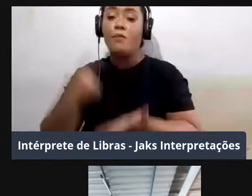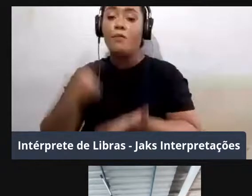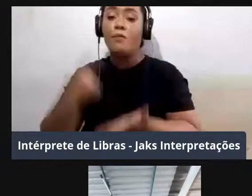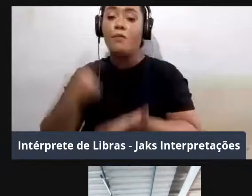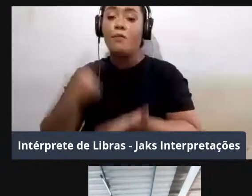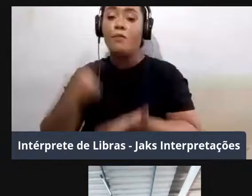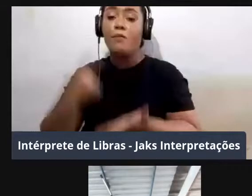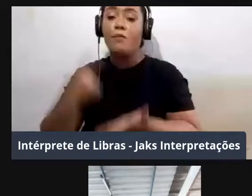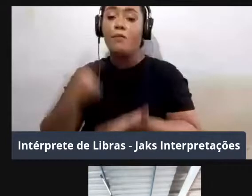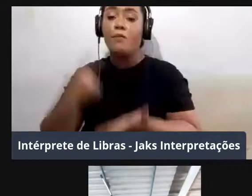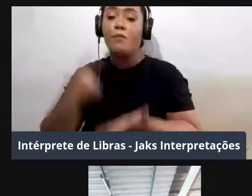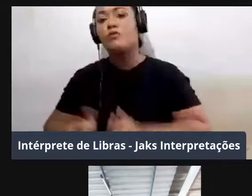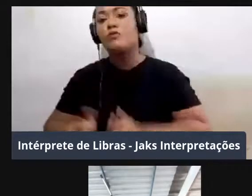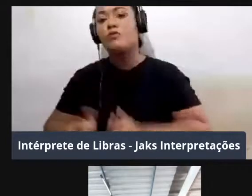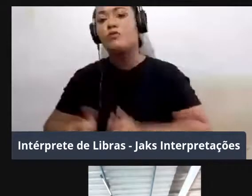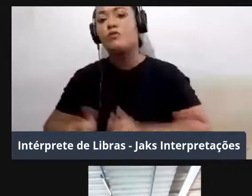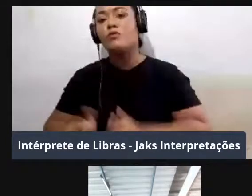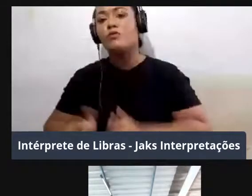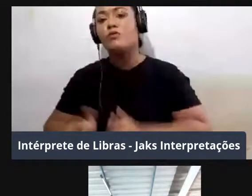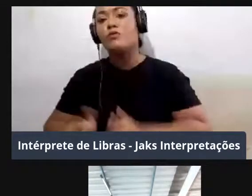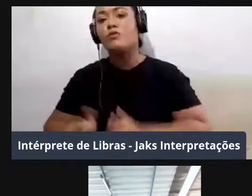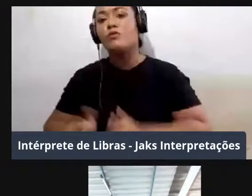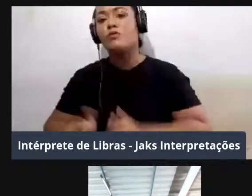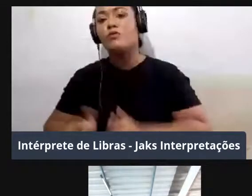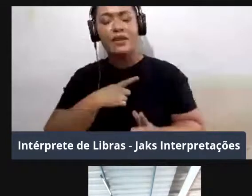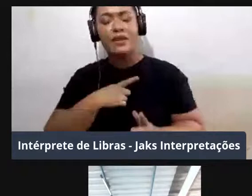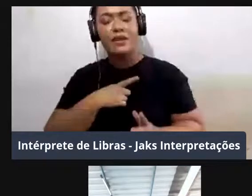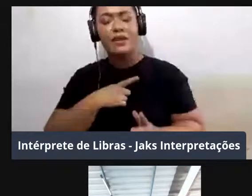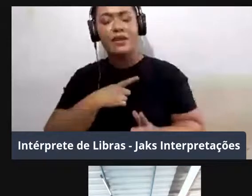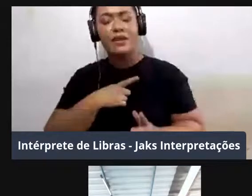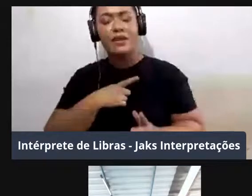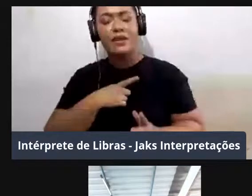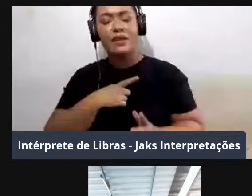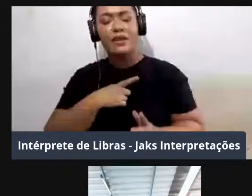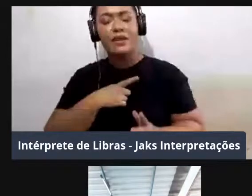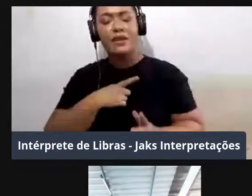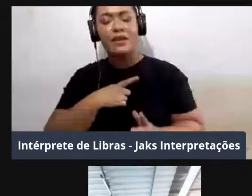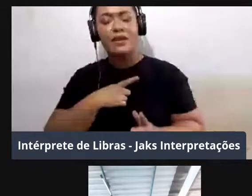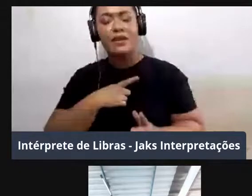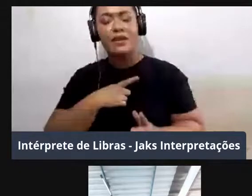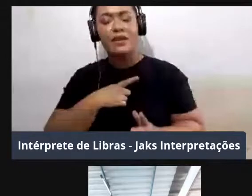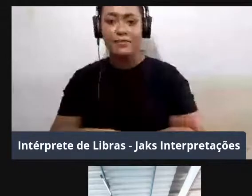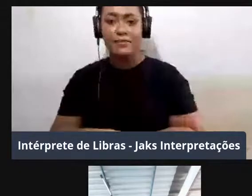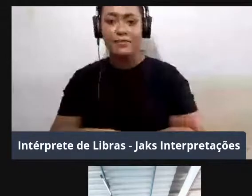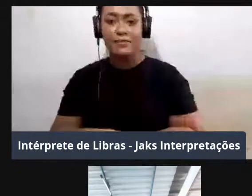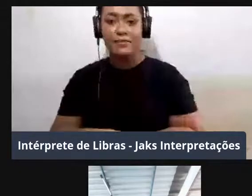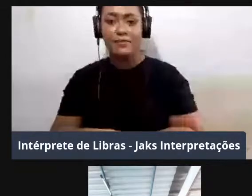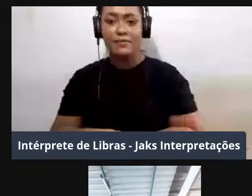de Lilian Sampaio, que é daqui de Pernambuco, Doura conhece